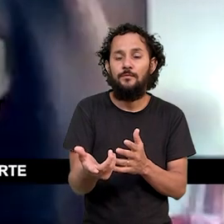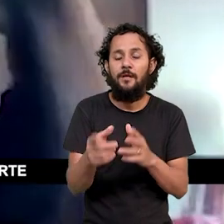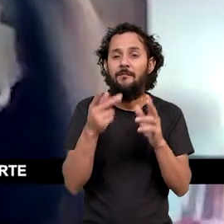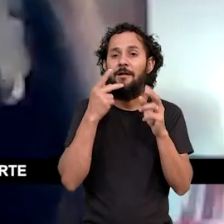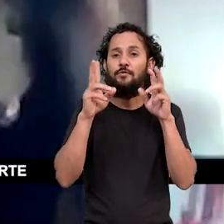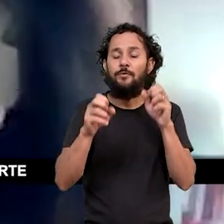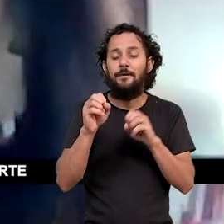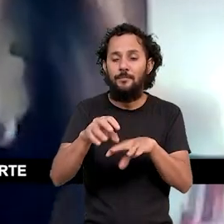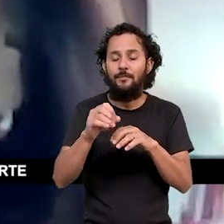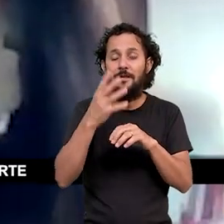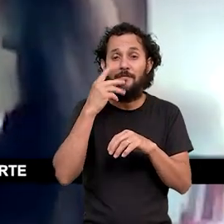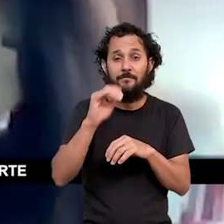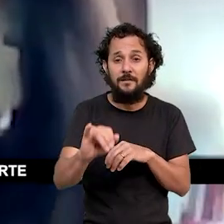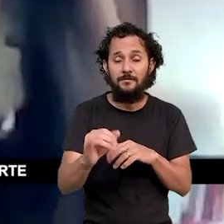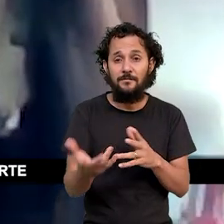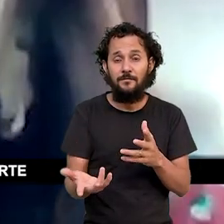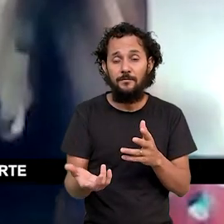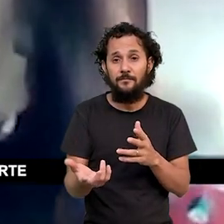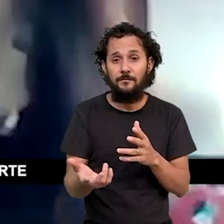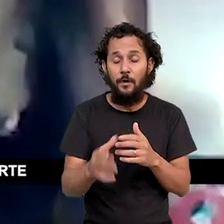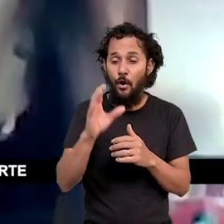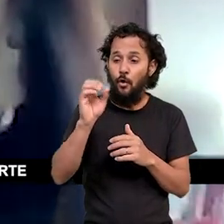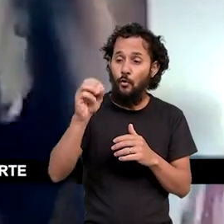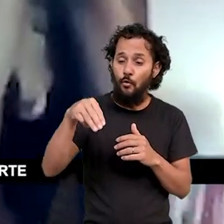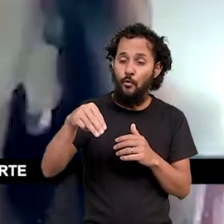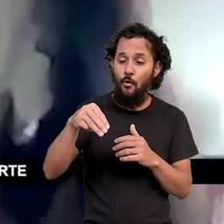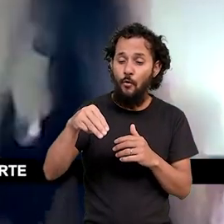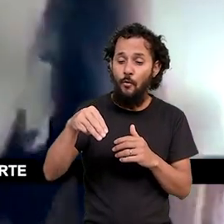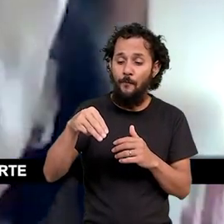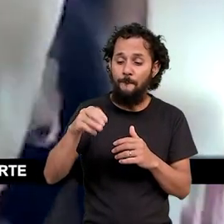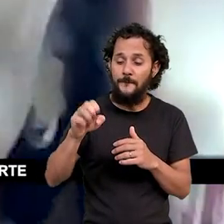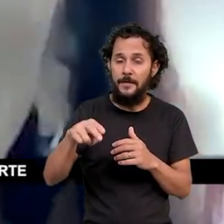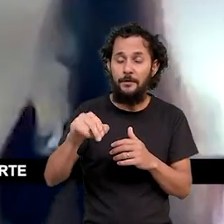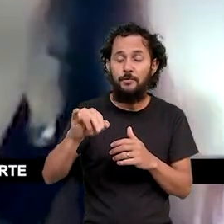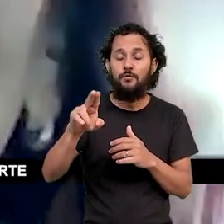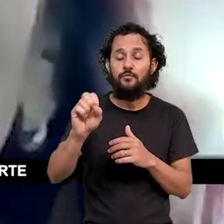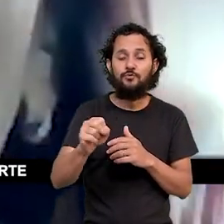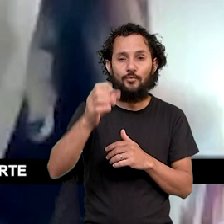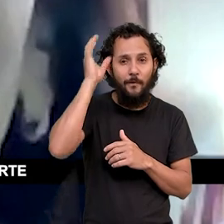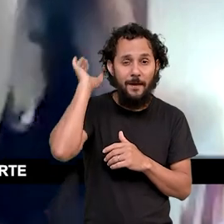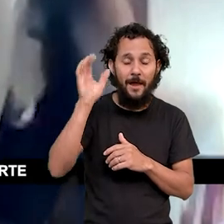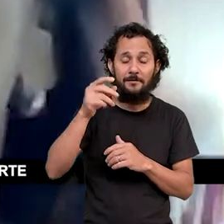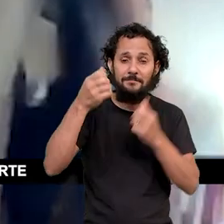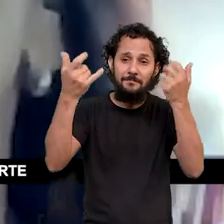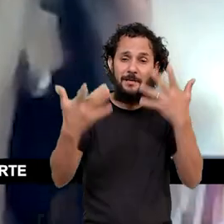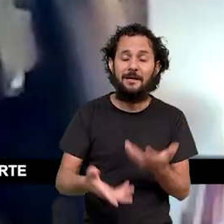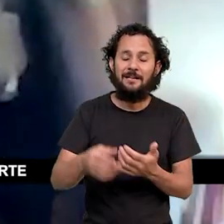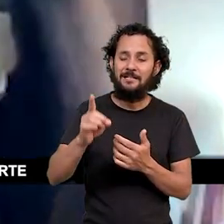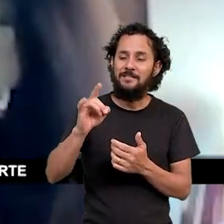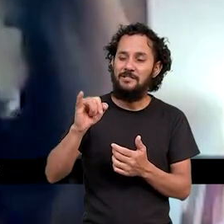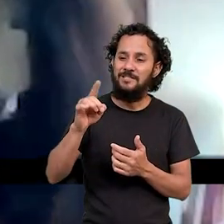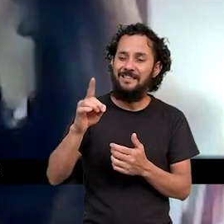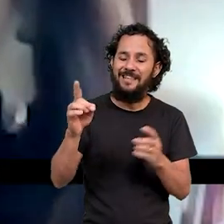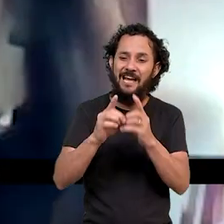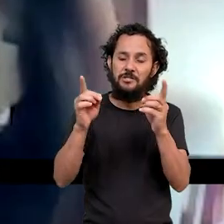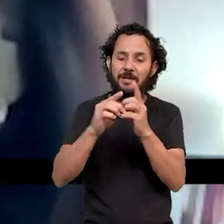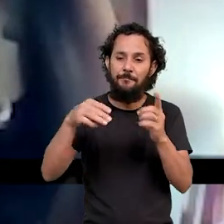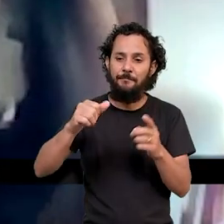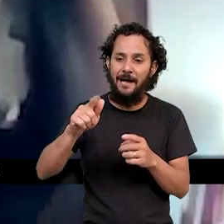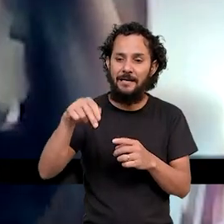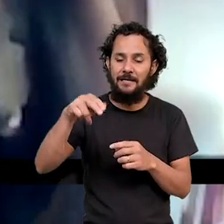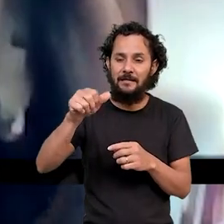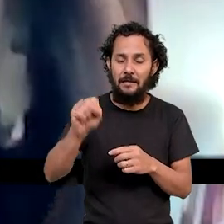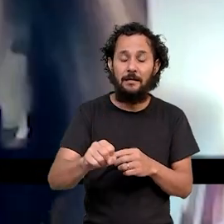em relação à educação da infância, né? Comenius, quando ele elabora a sua didática magna ou a arte universal